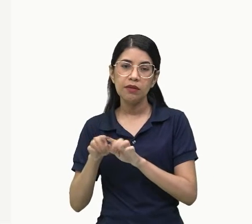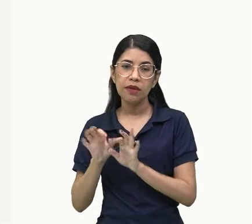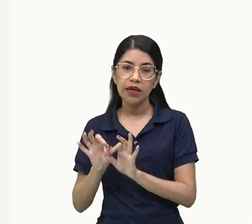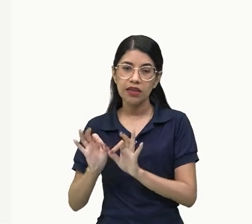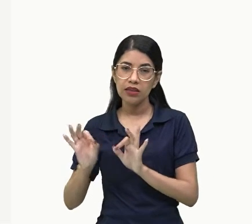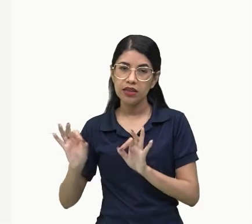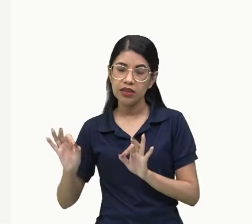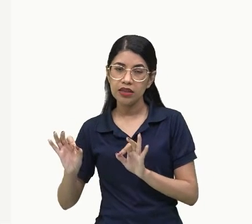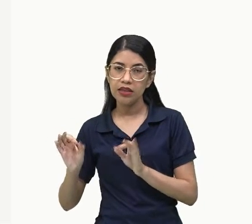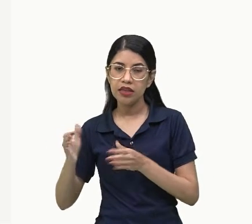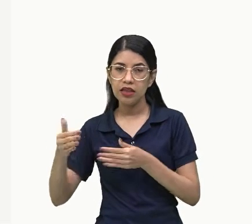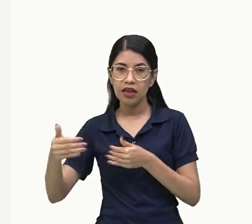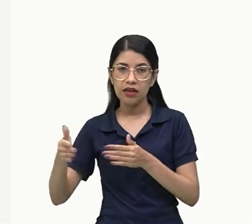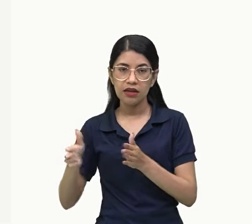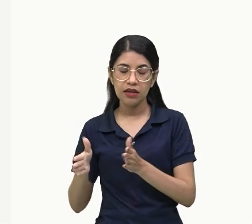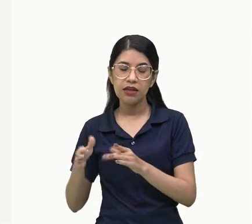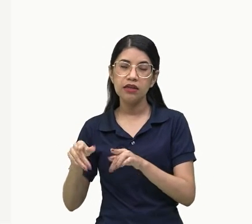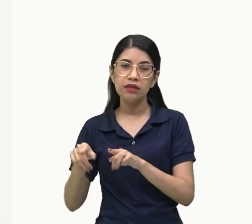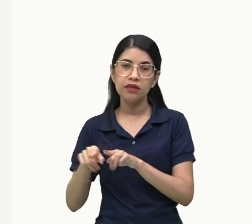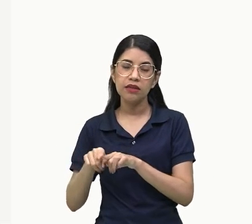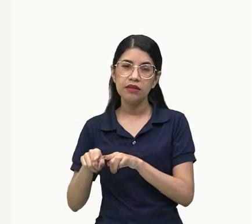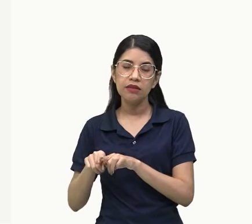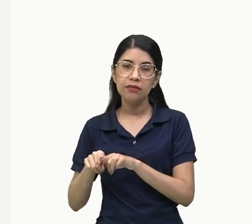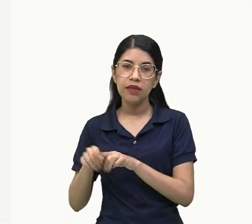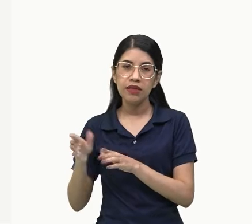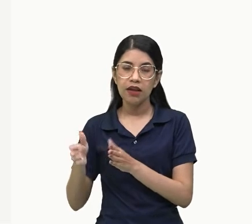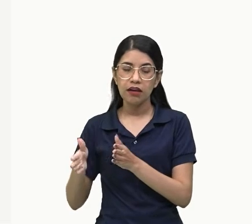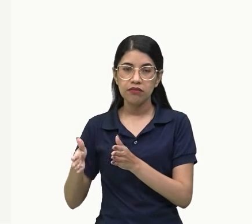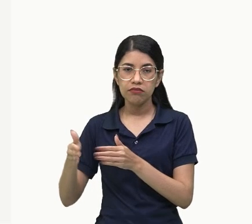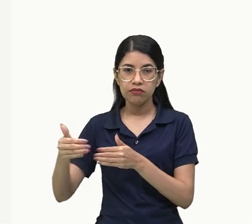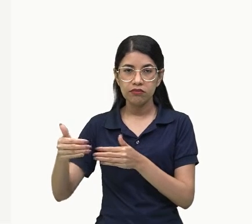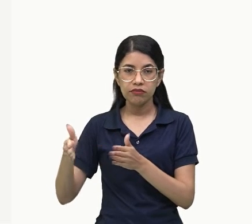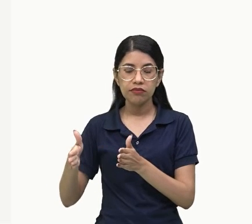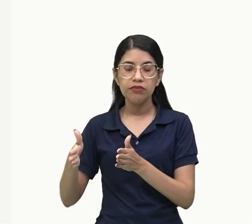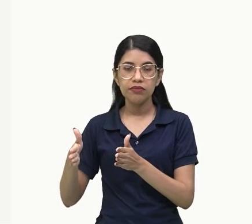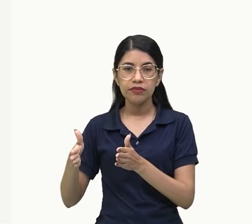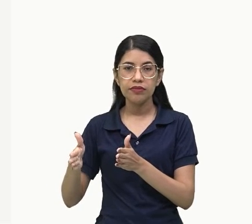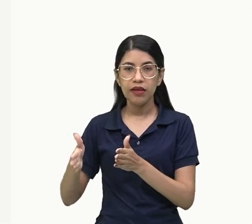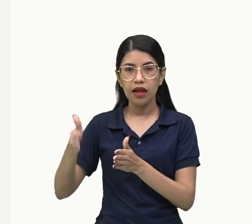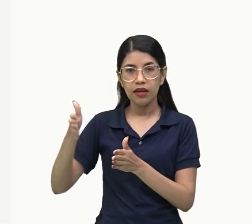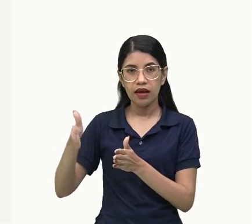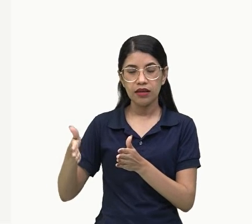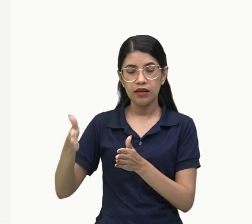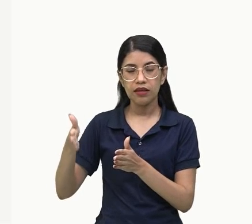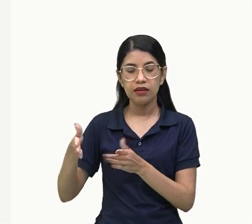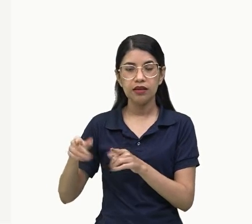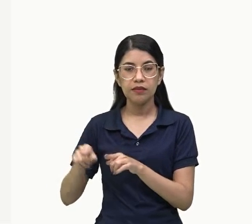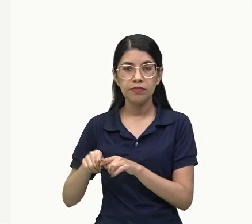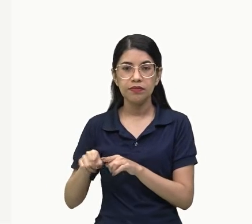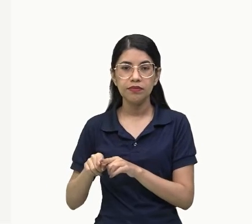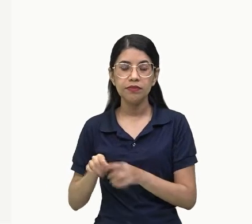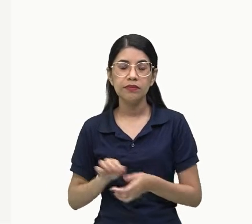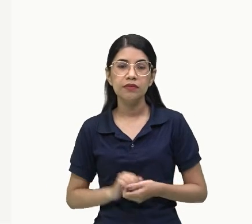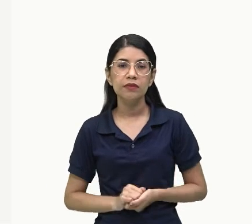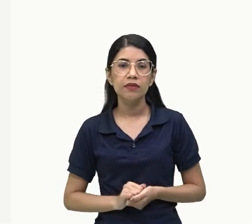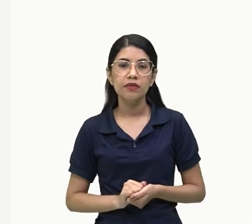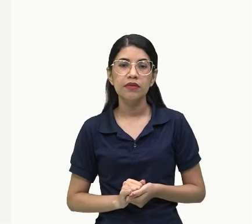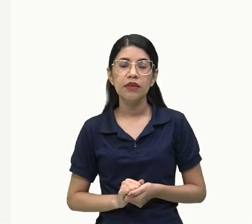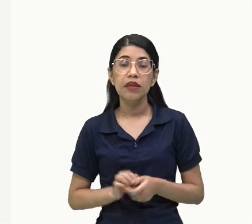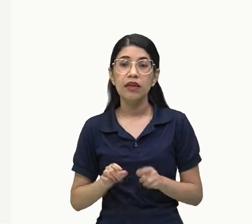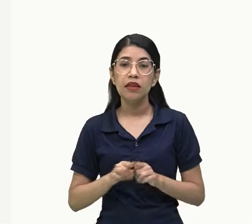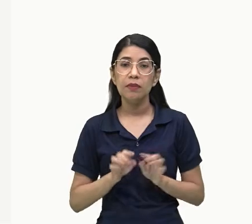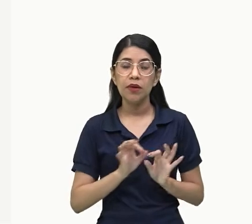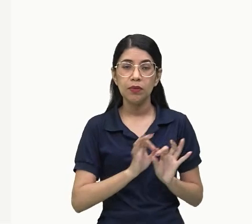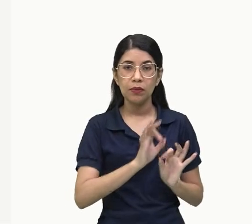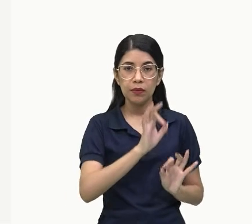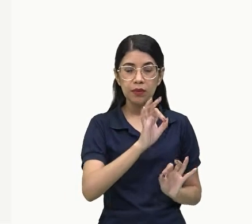do tamanho da caixa, né? Da caixa que é construída aí, né? E nós temos também o tamanho do objeto e o tamanho